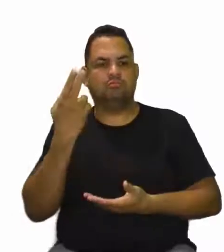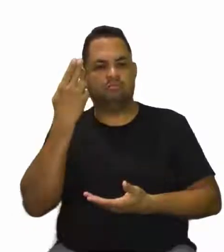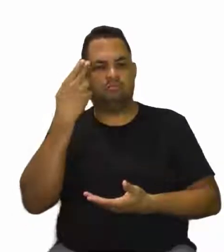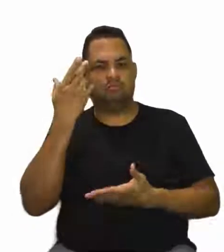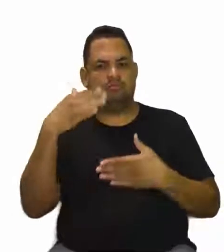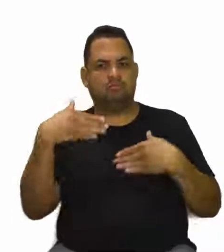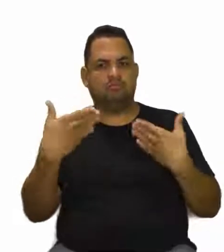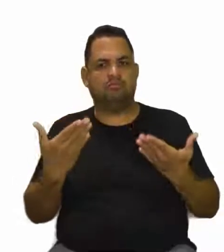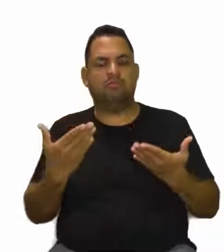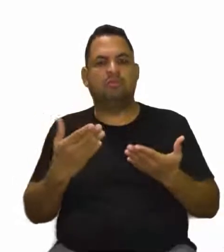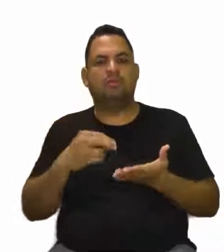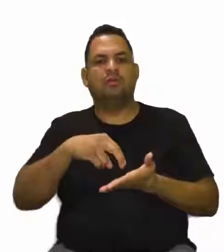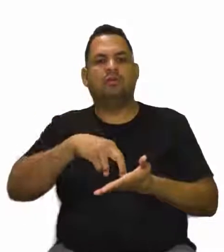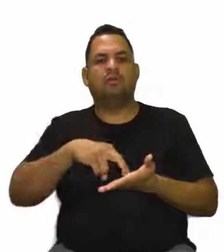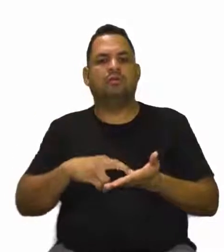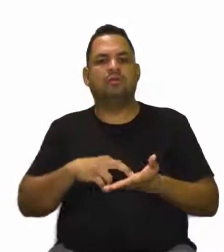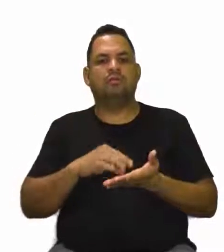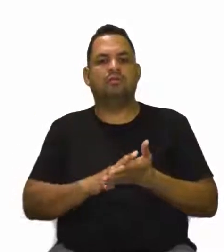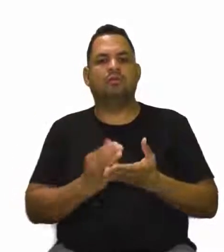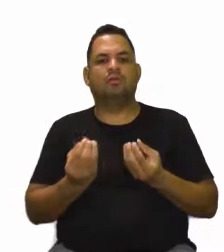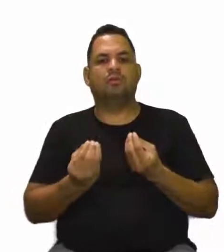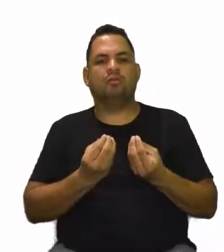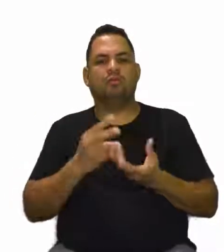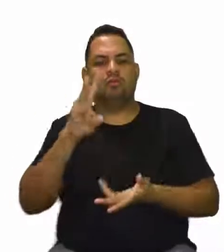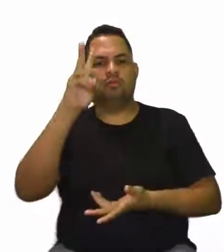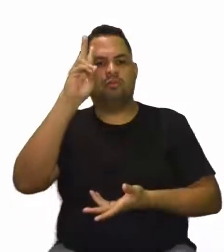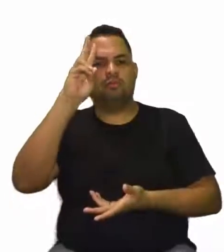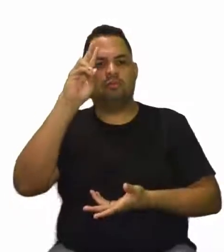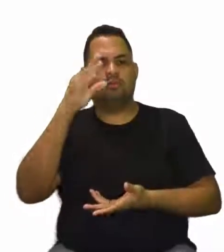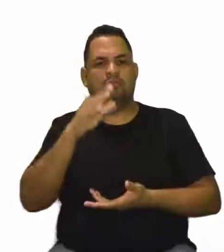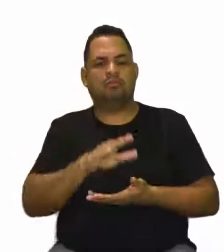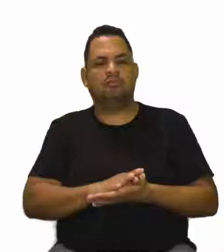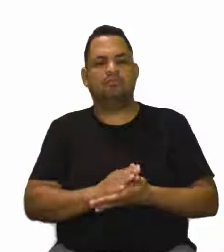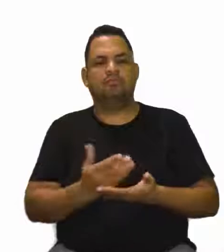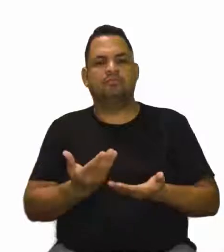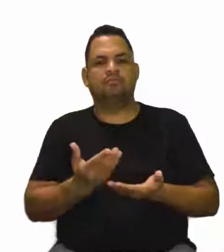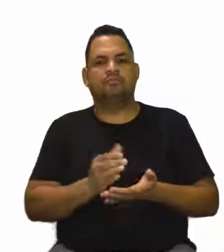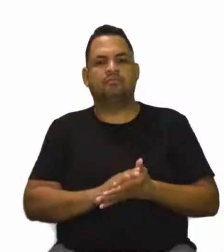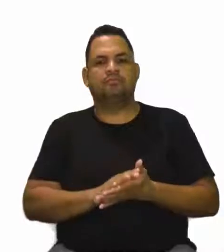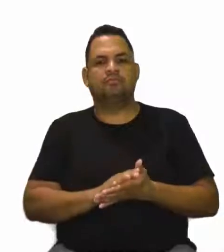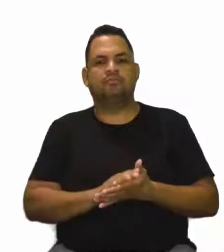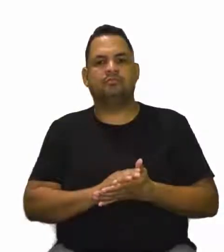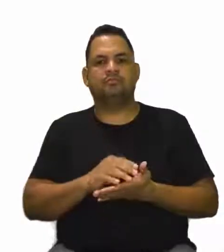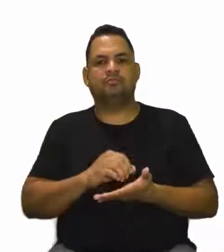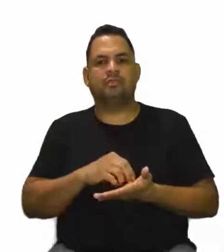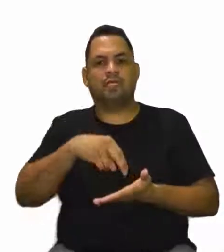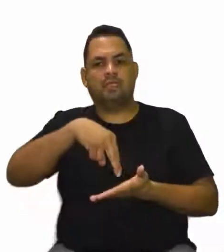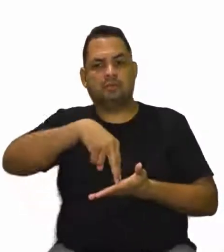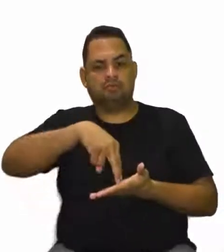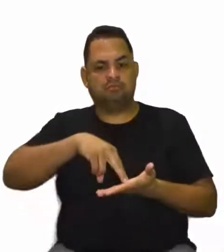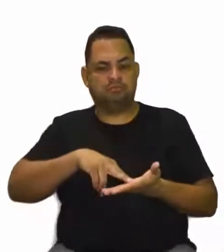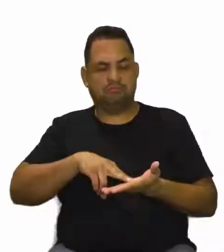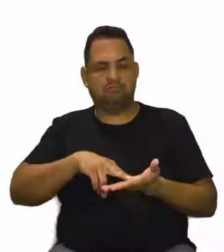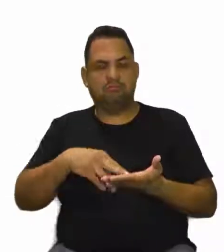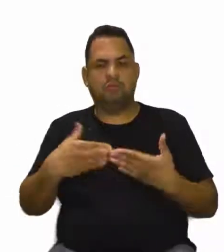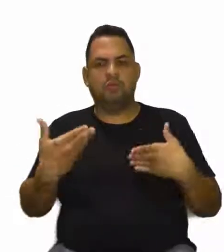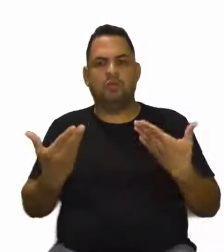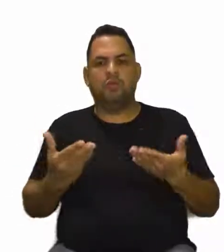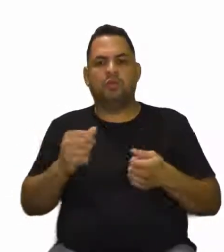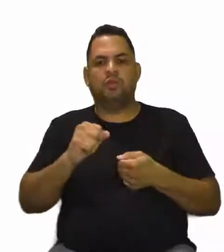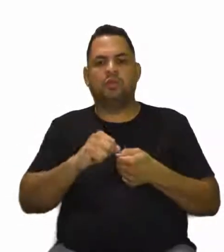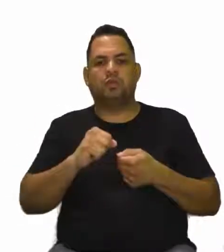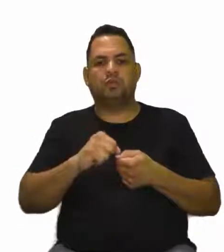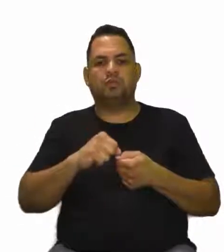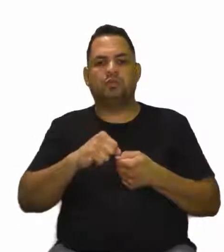o agachamento, como que a gente lembra desse agachar, né? O agachamento é o ato de agachar. Então, quando eu faço